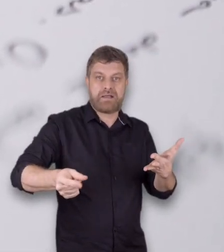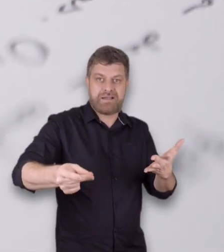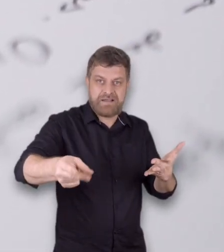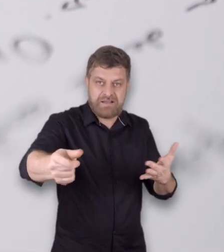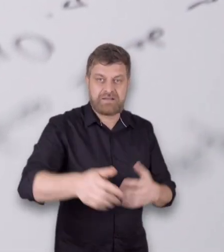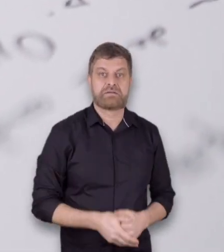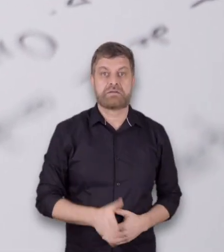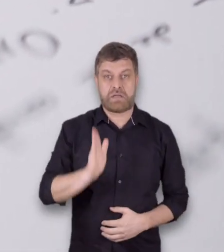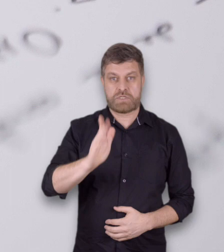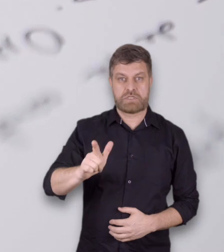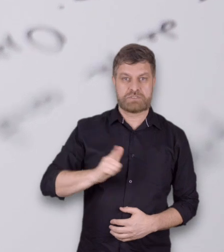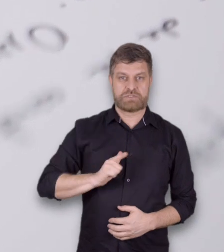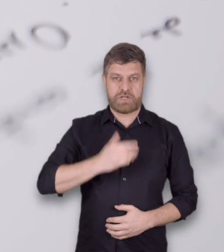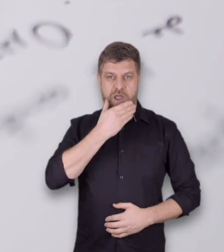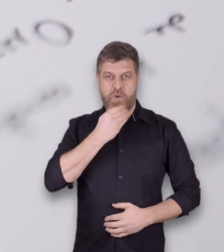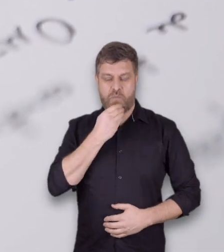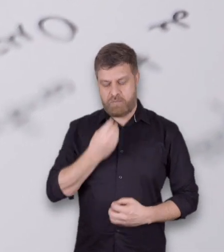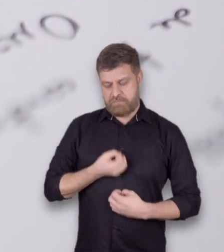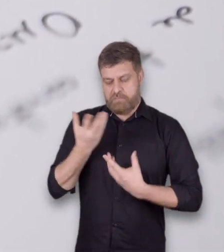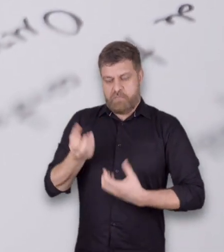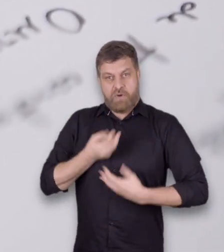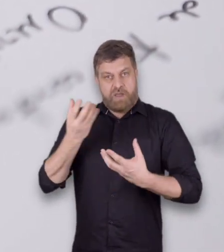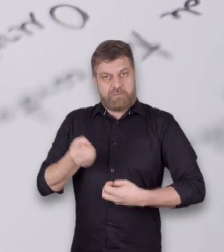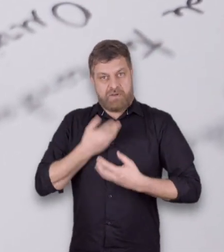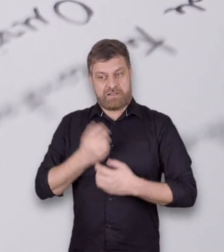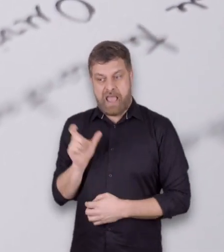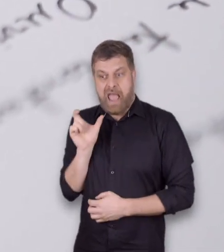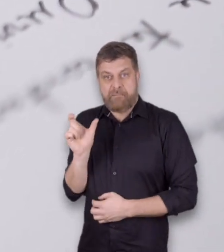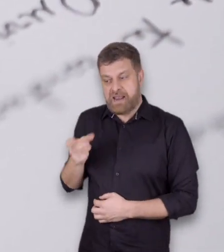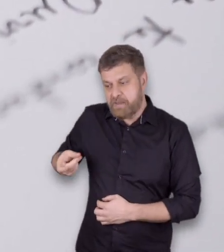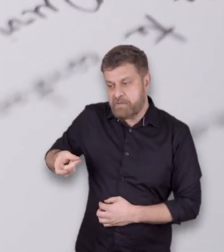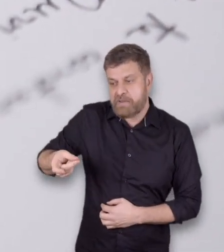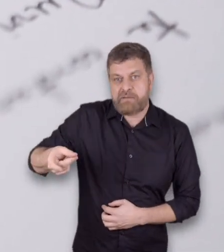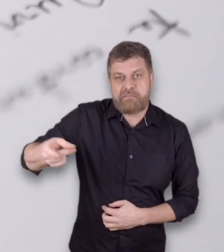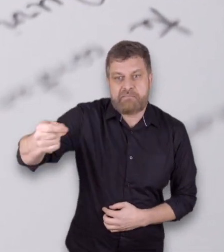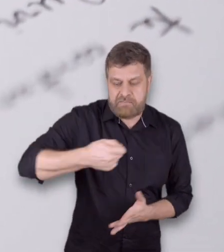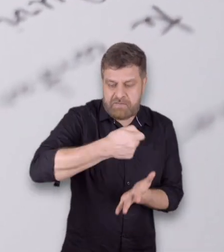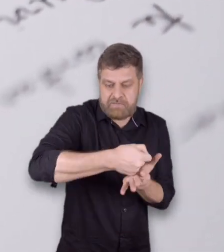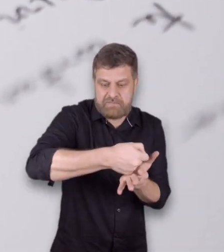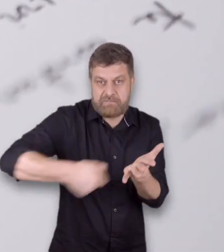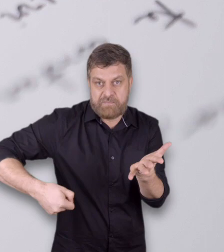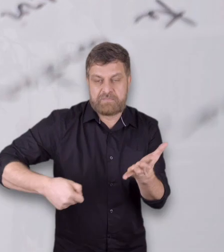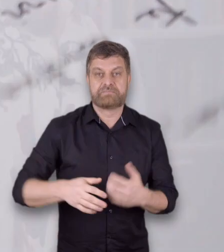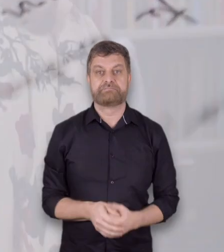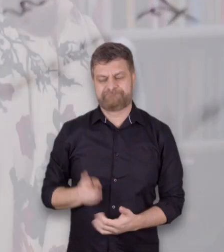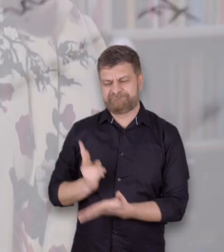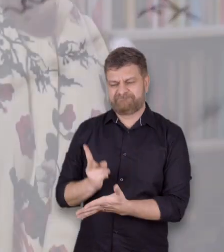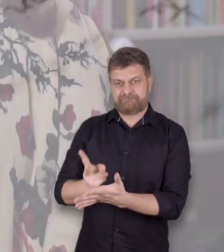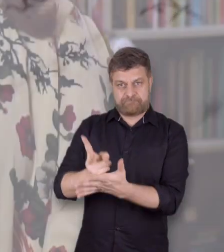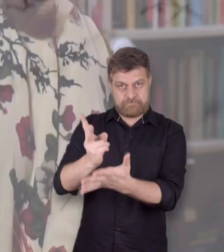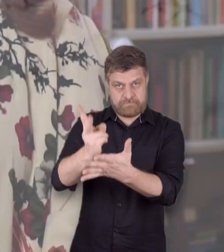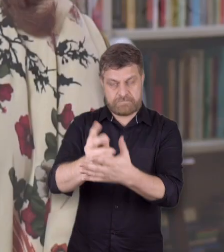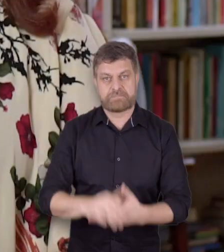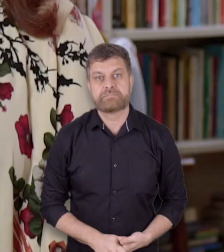já disse Shakespeare, as palavras são mais eternas do que as mármores e os metais, quando elas